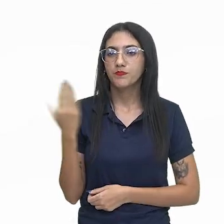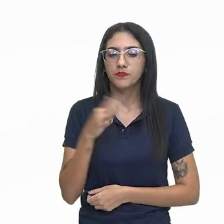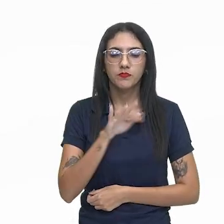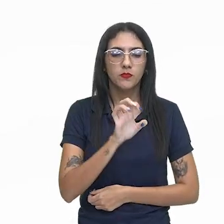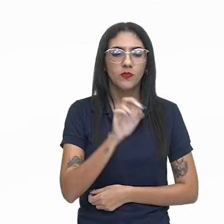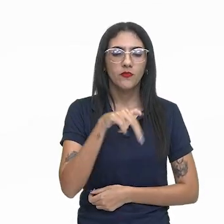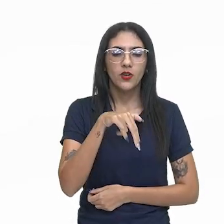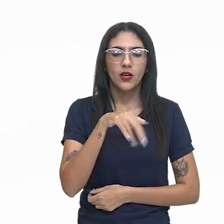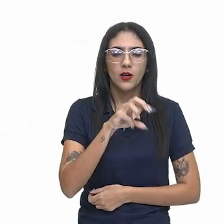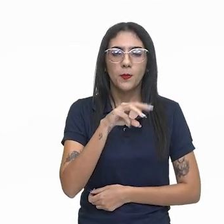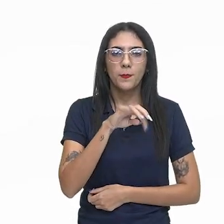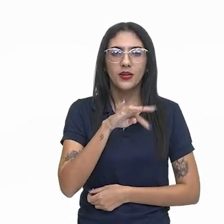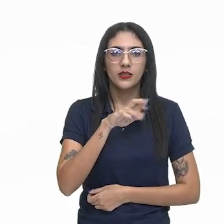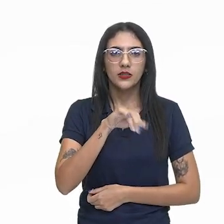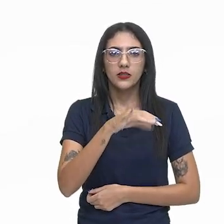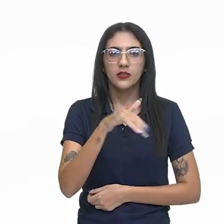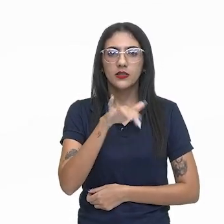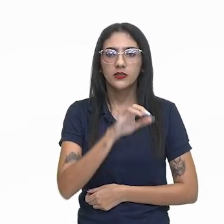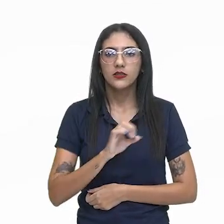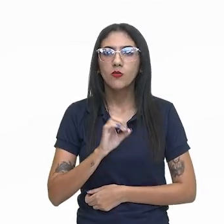eu citei aí para vocês,